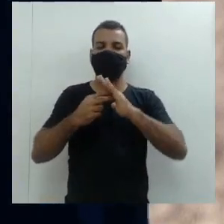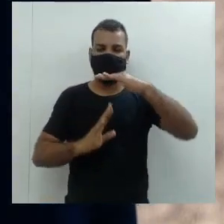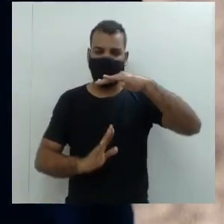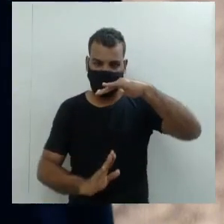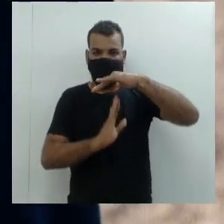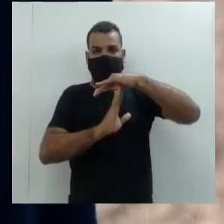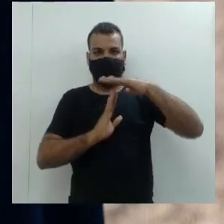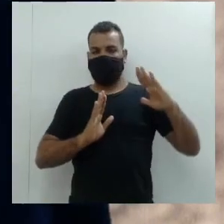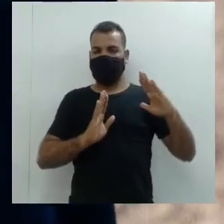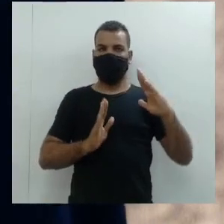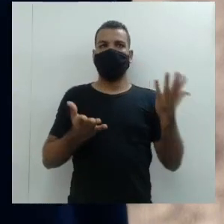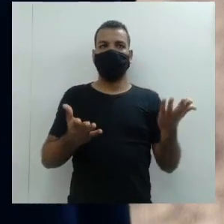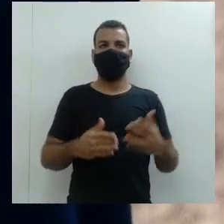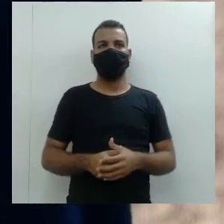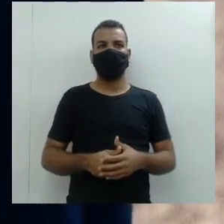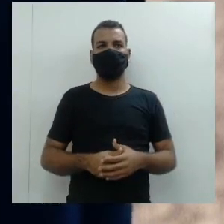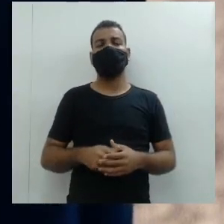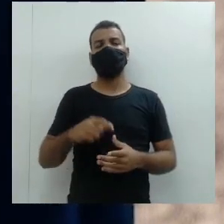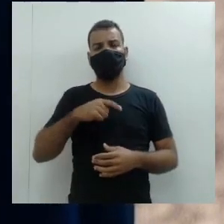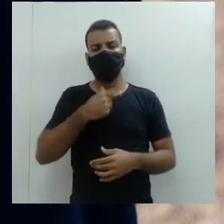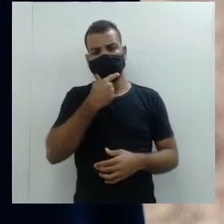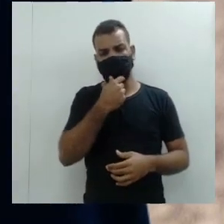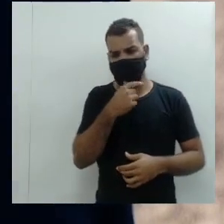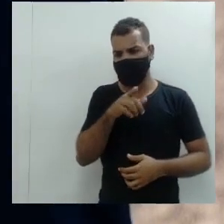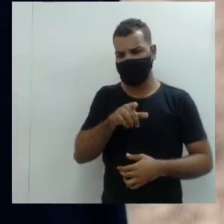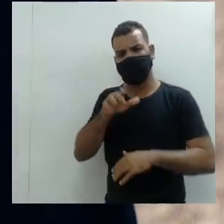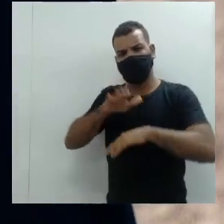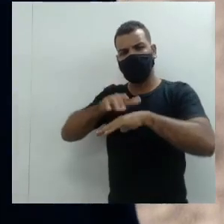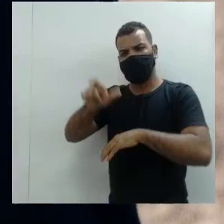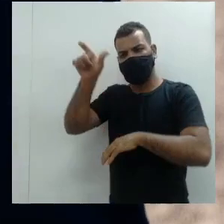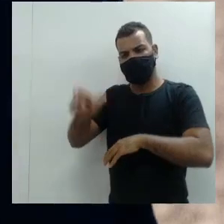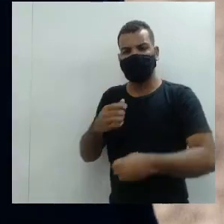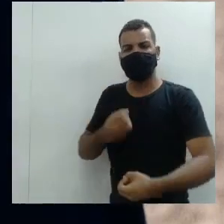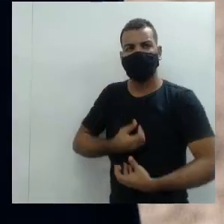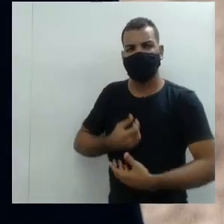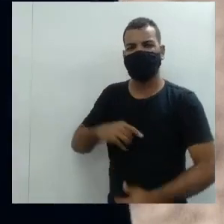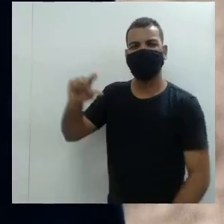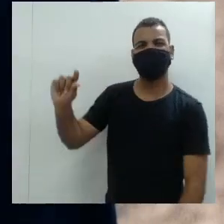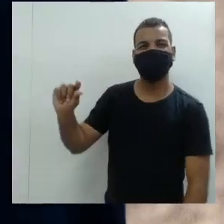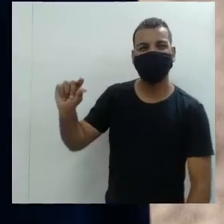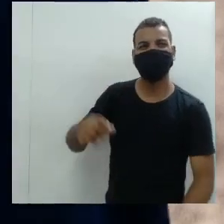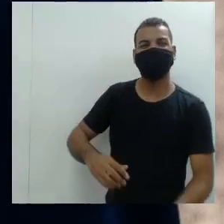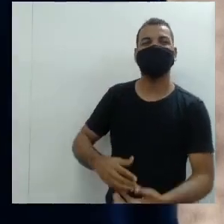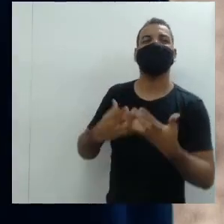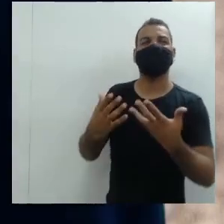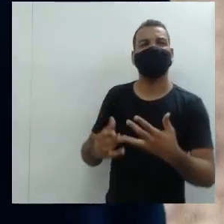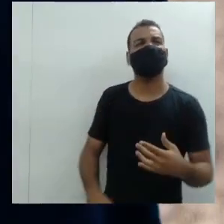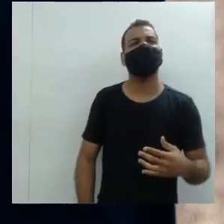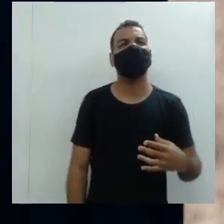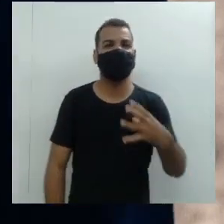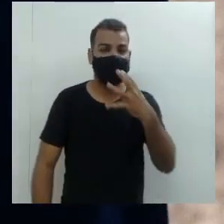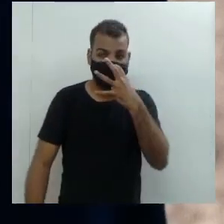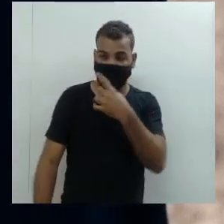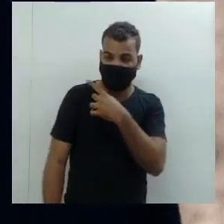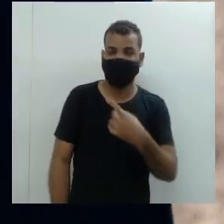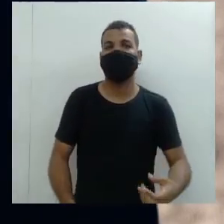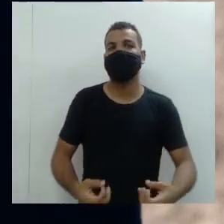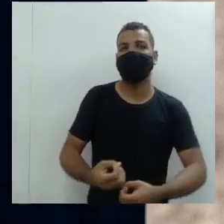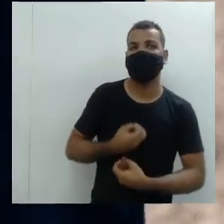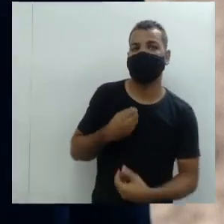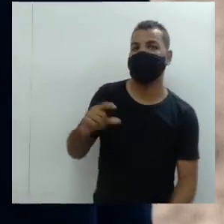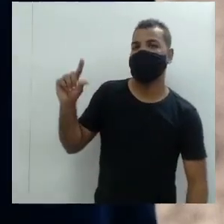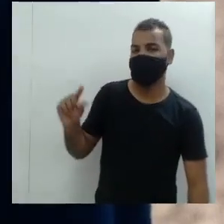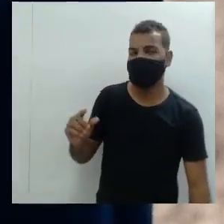Sequim, que chama o João Cabral de Melo Neto de poeta do menos. A gente pode observar que essa ideia do poeta do menos já